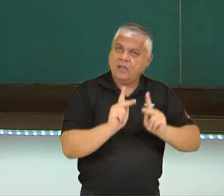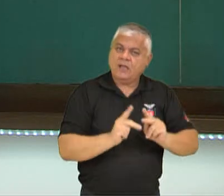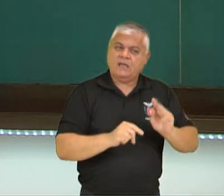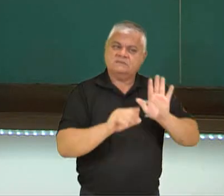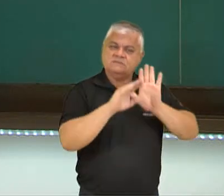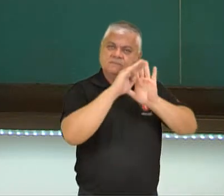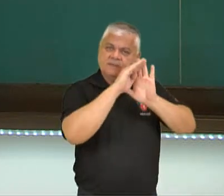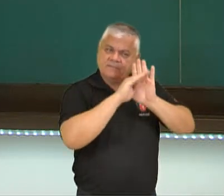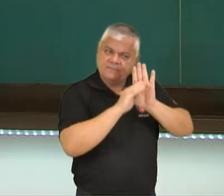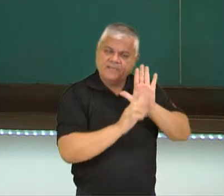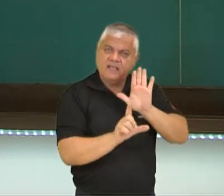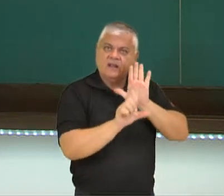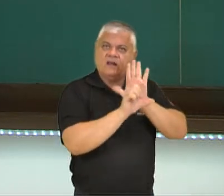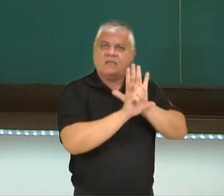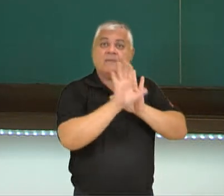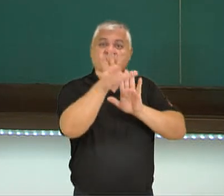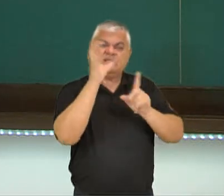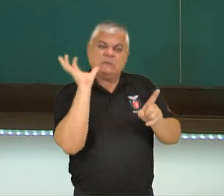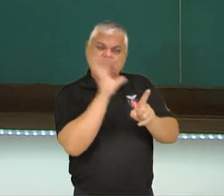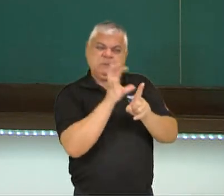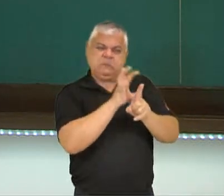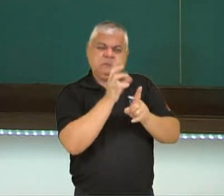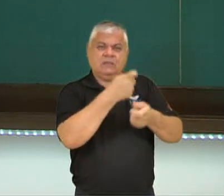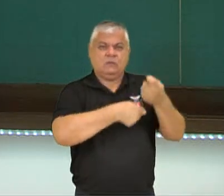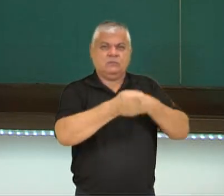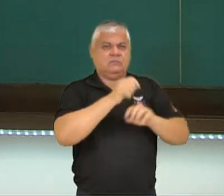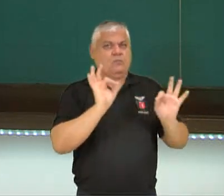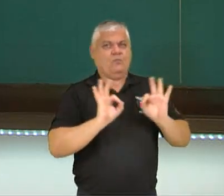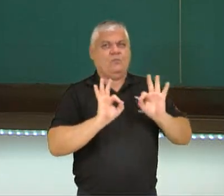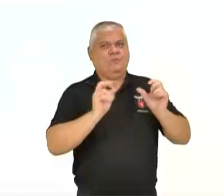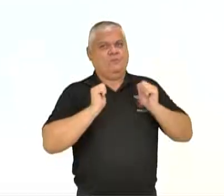porém não interferir na economia.